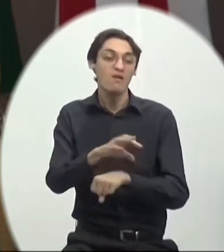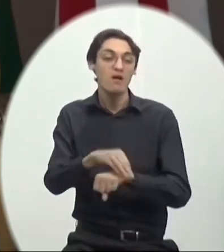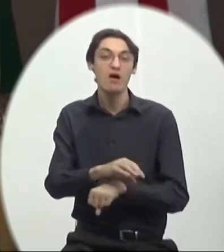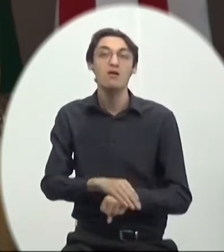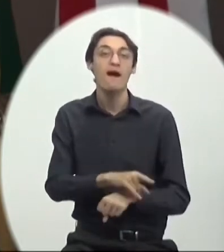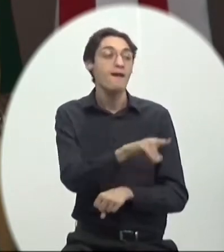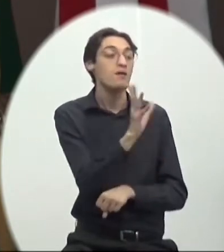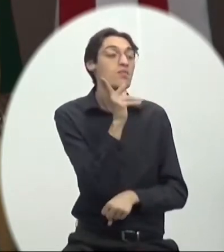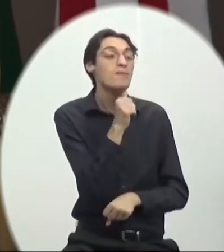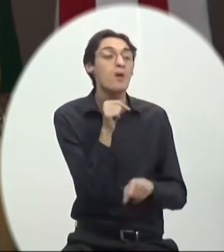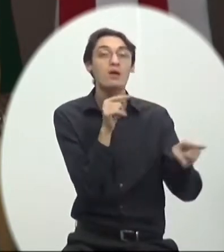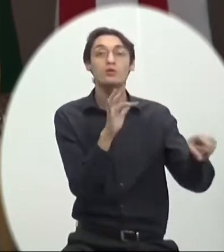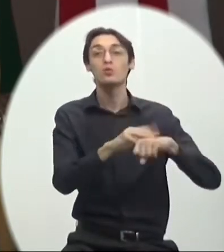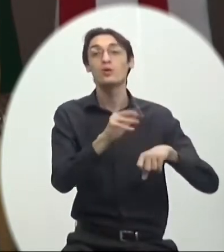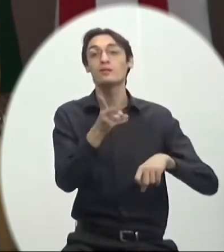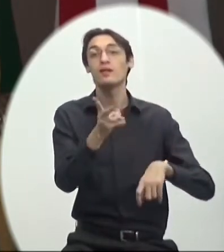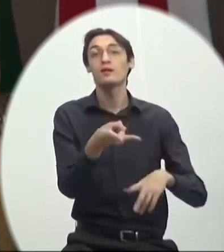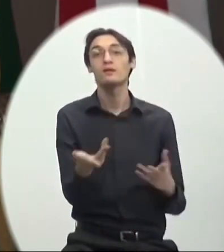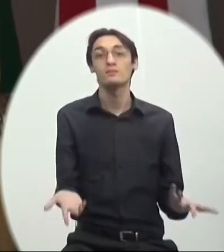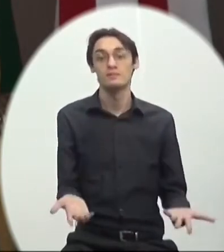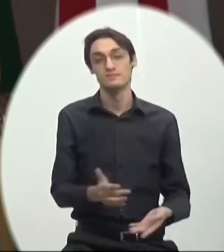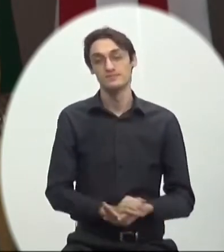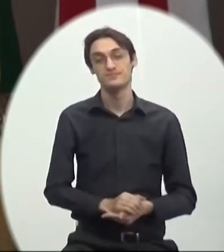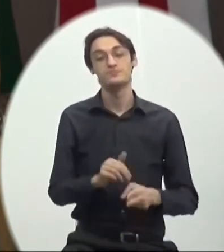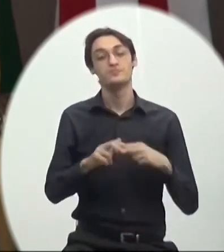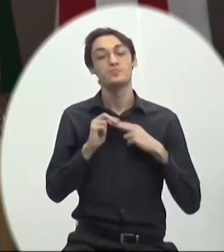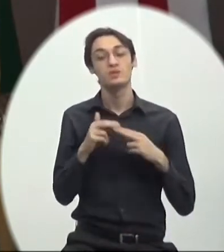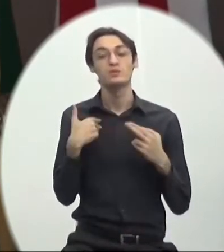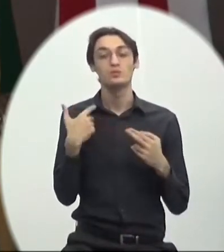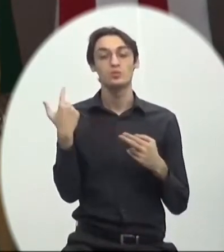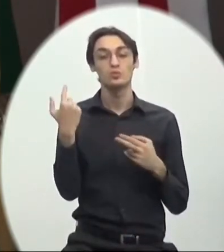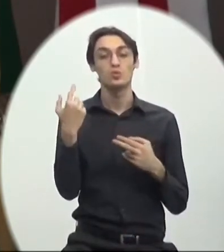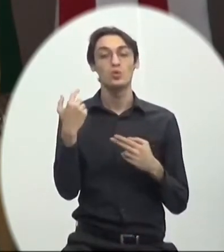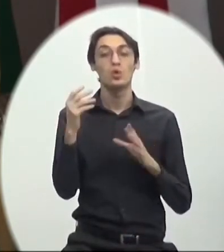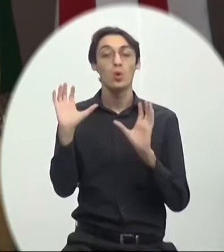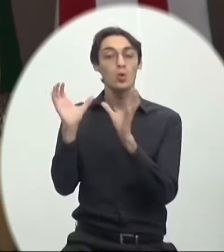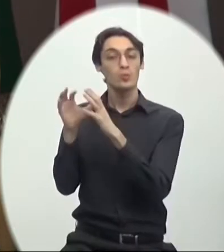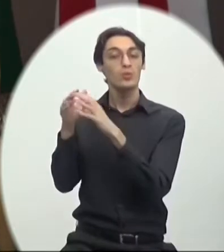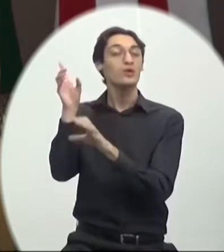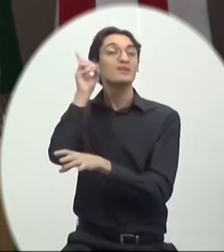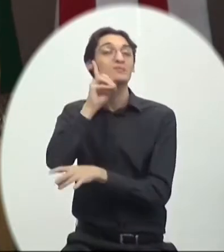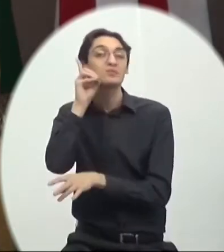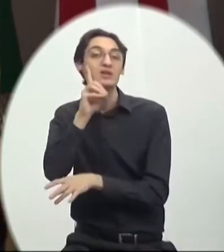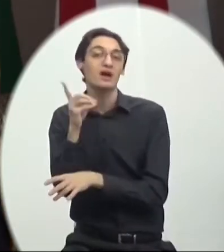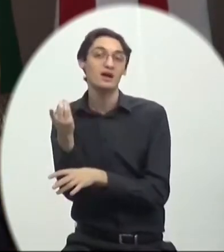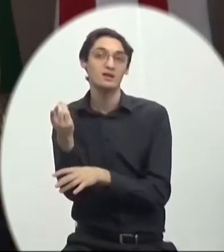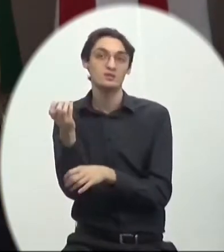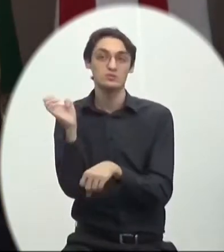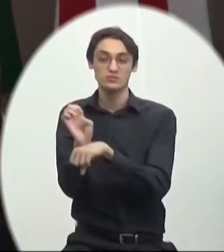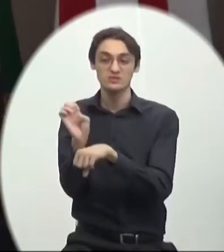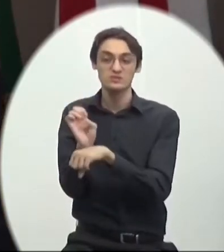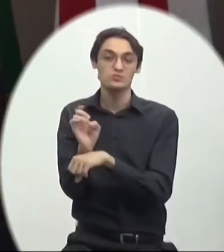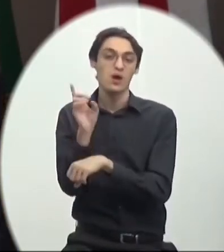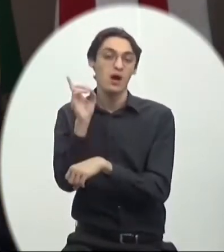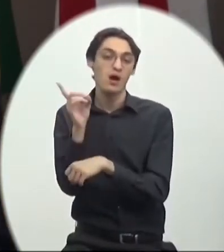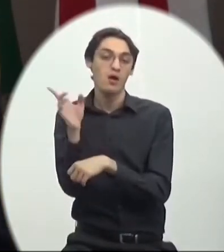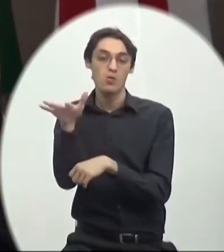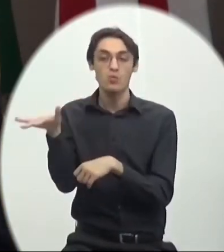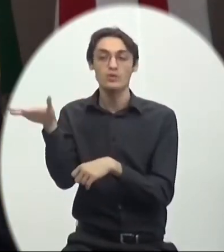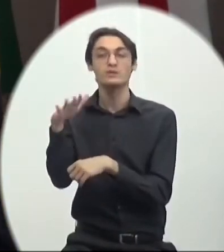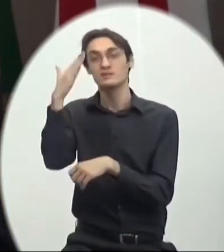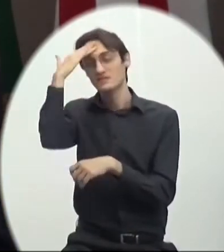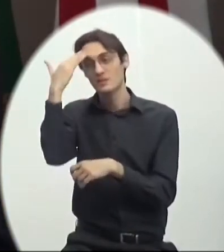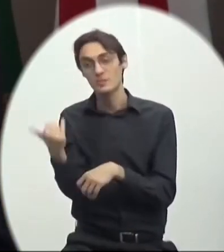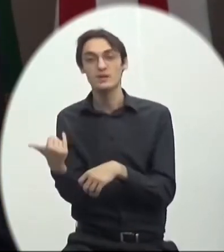necessários para depois ser encaminhado. Então, acho que nossos deputados também precisam saber disso, que eu acredito que nem saiba disso, para